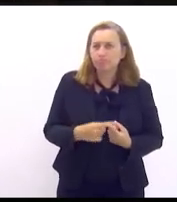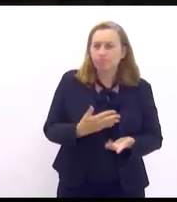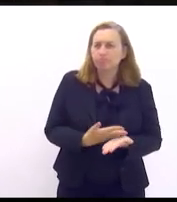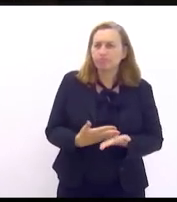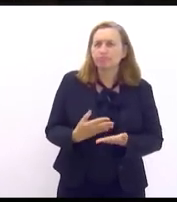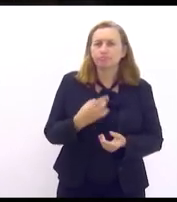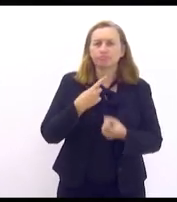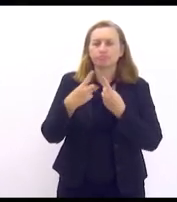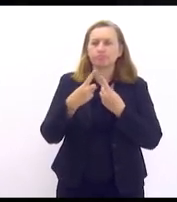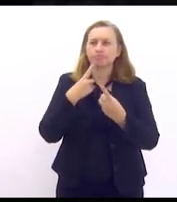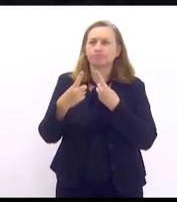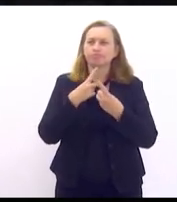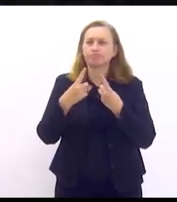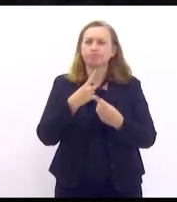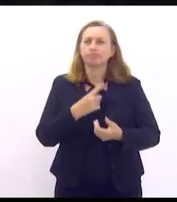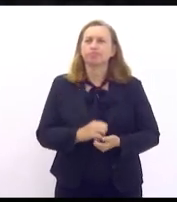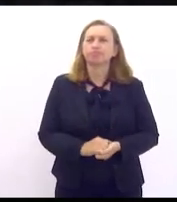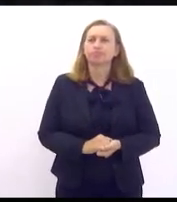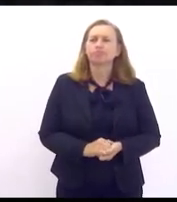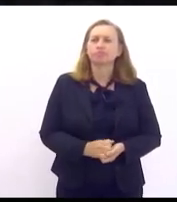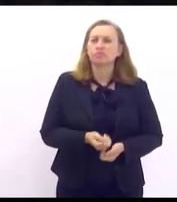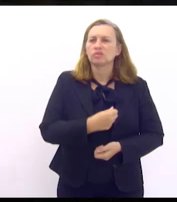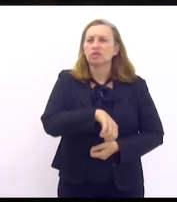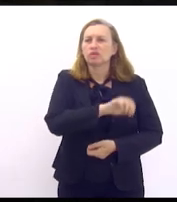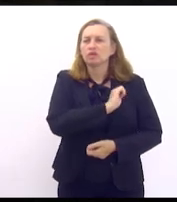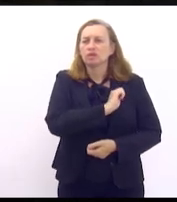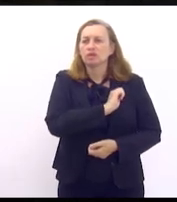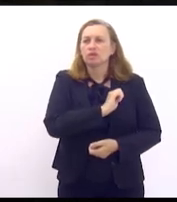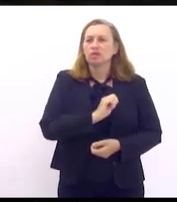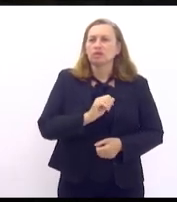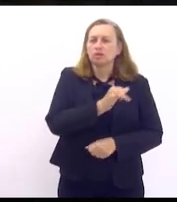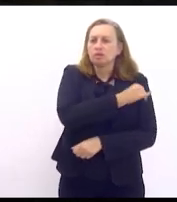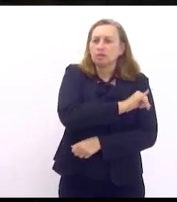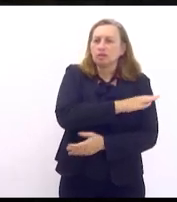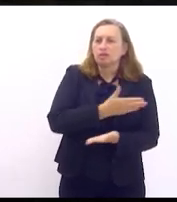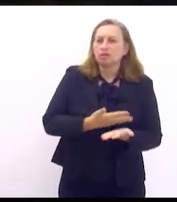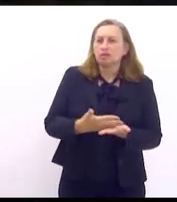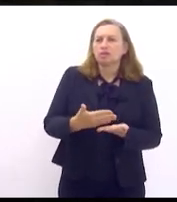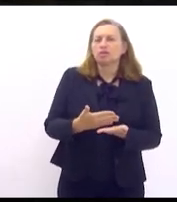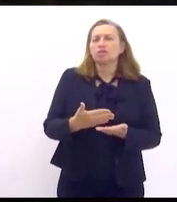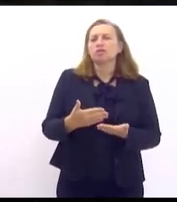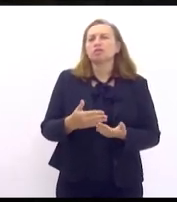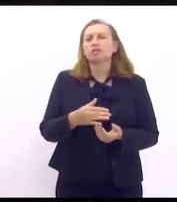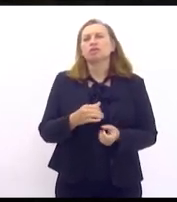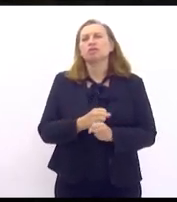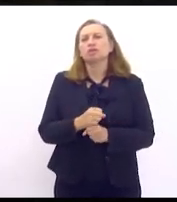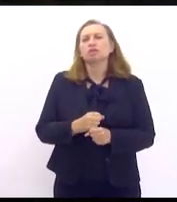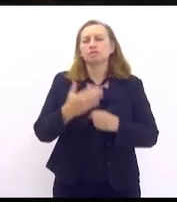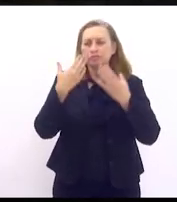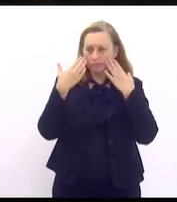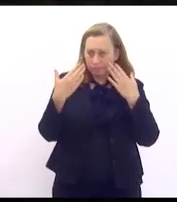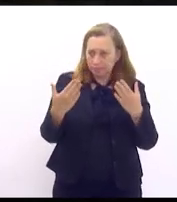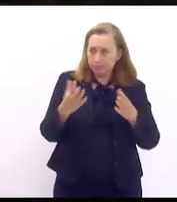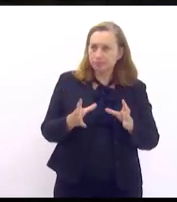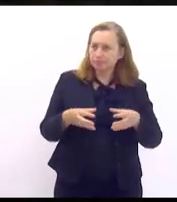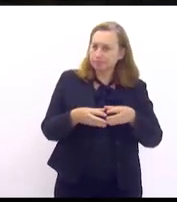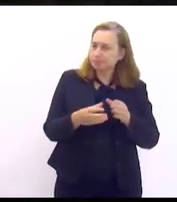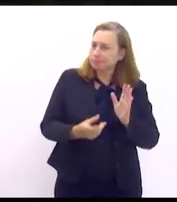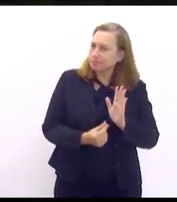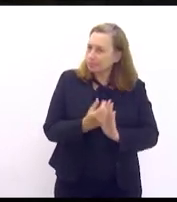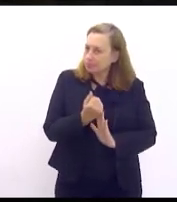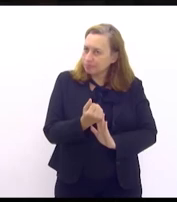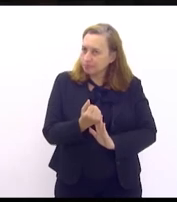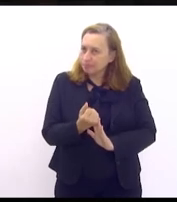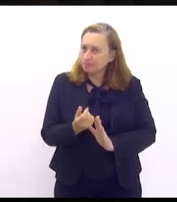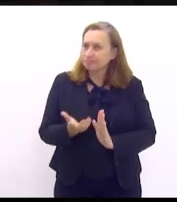a discutir o momento fiscal do Rio de Janeiro no início desse ano, o que apresentavam para a gente aqui na Comissão de Orçamento, na